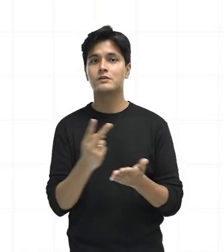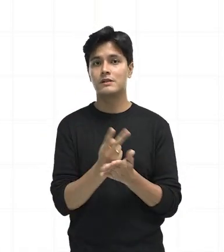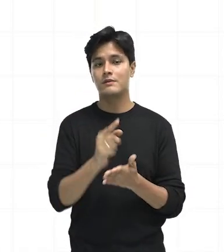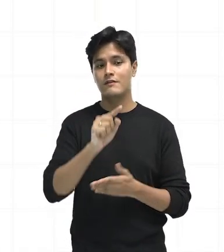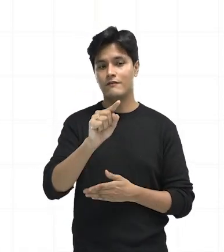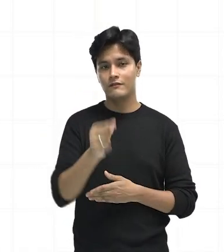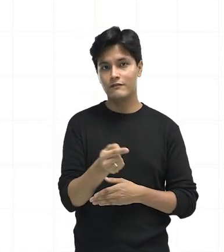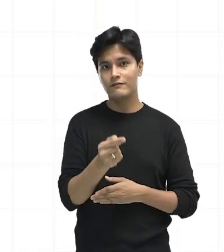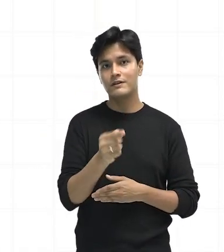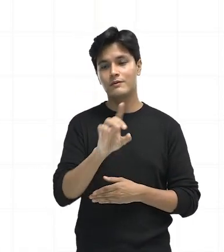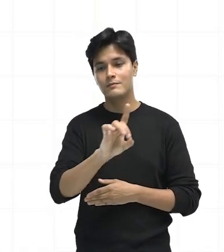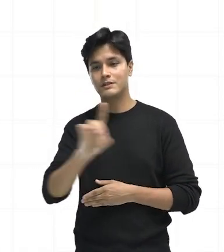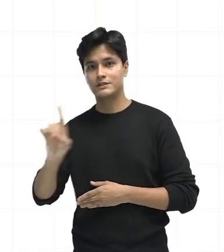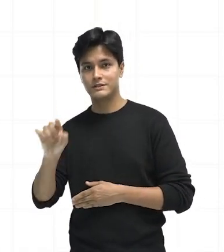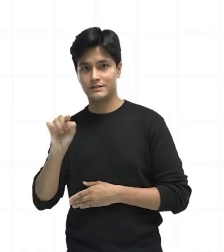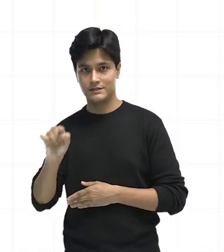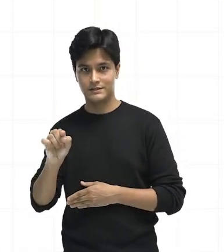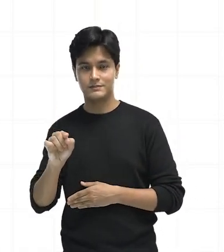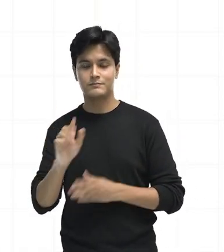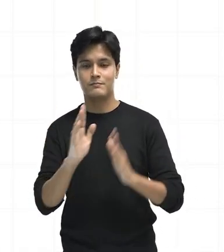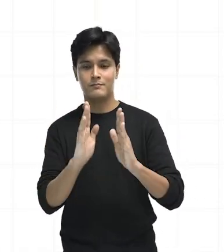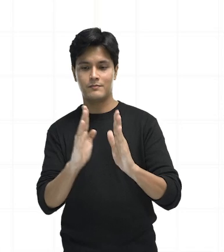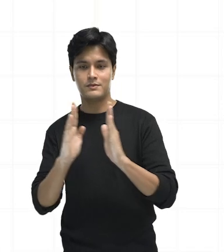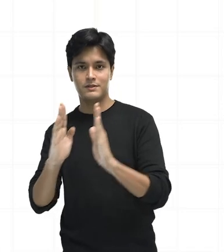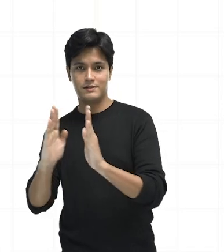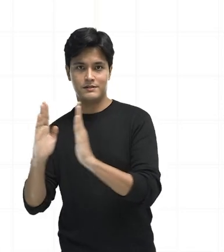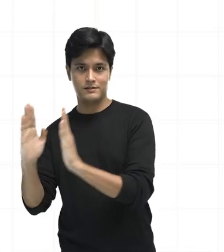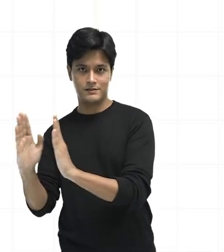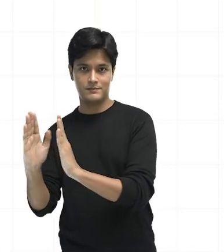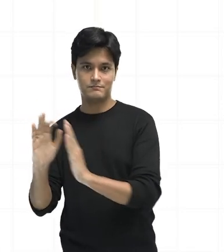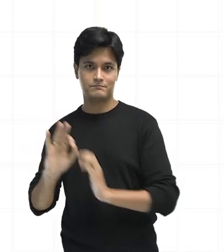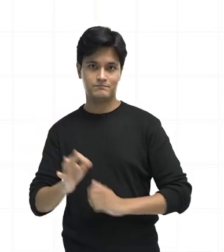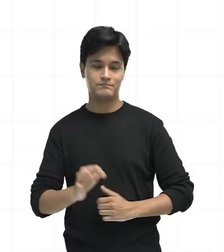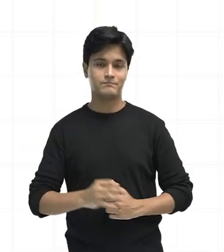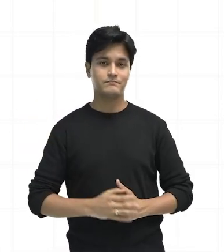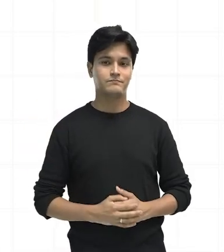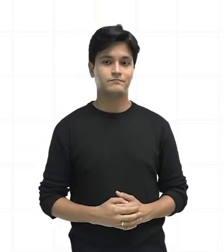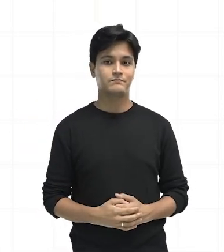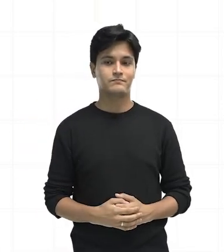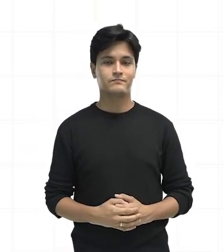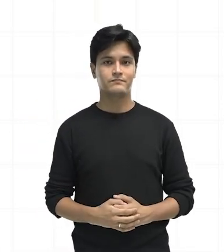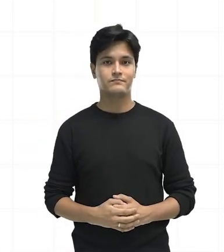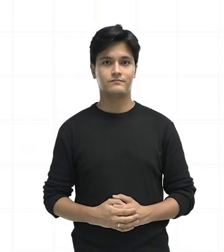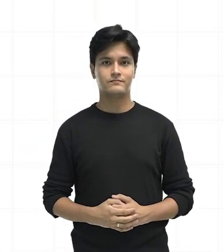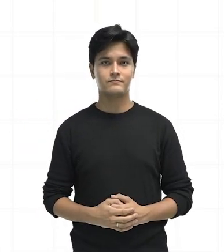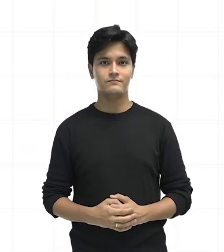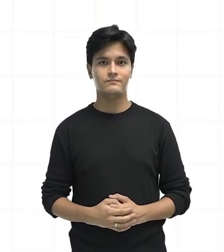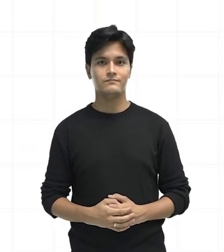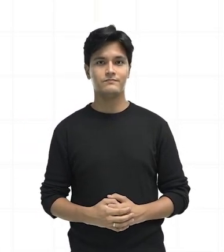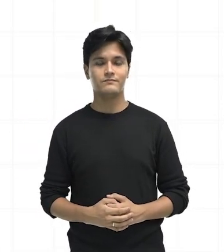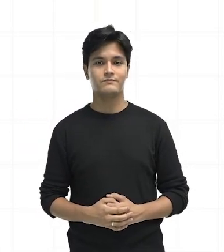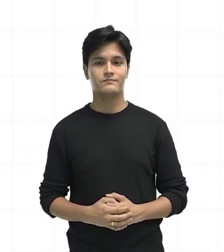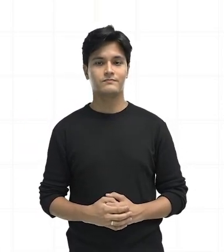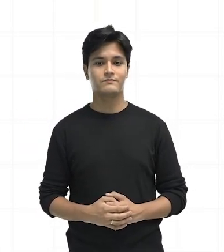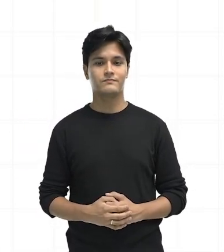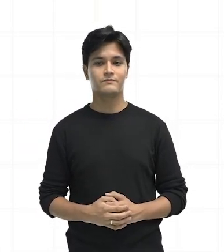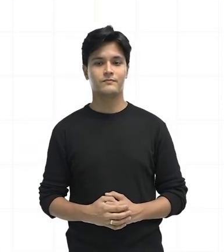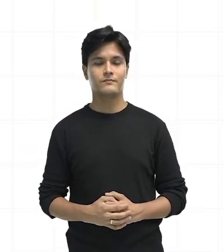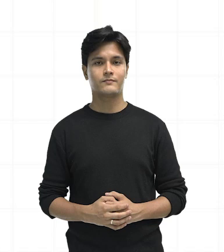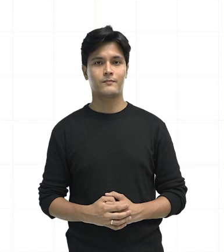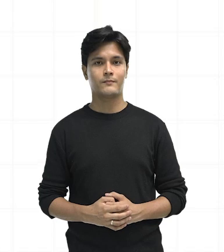para a direita, décimo, centésimo, milésimo, ok? Vamos seguindo.